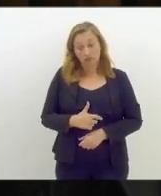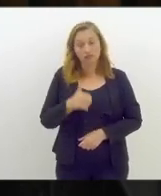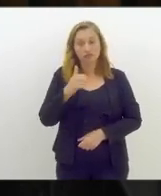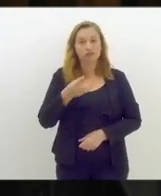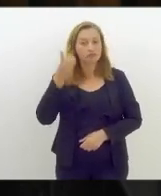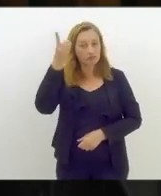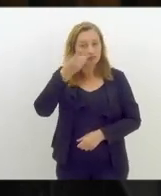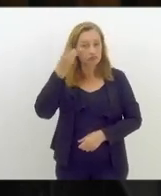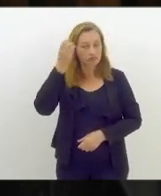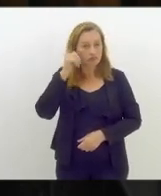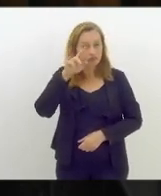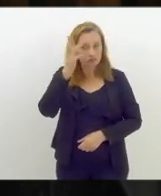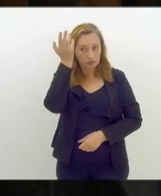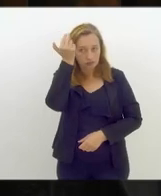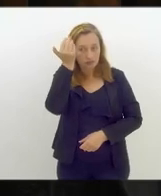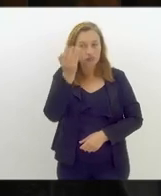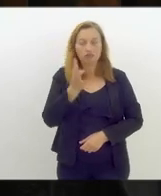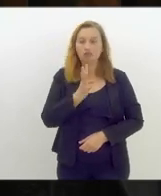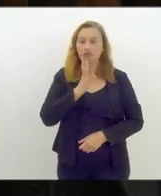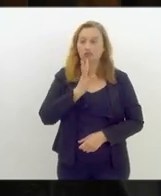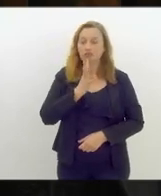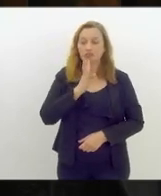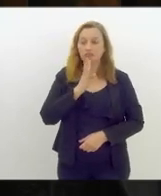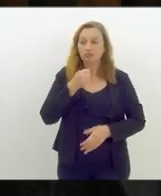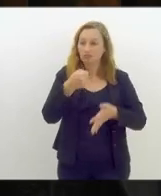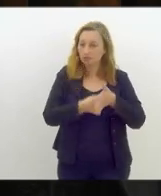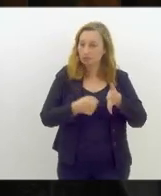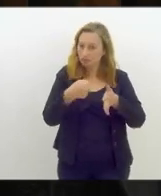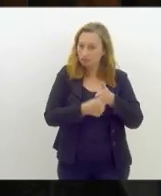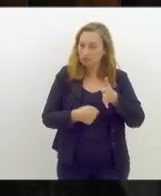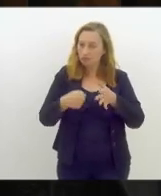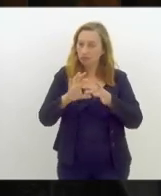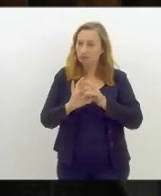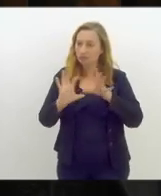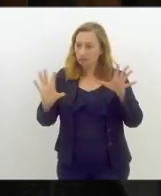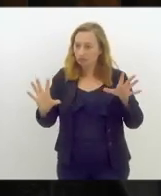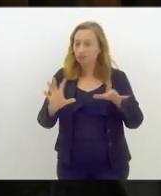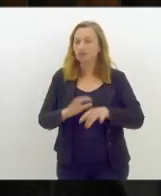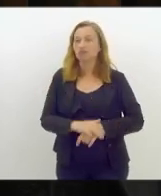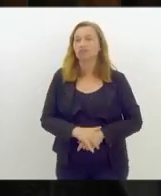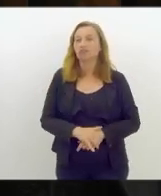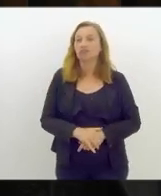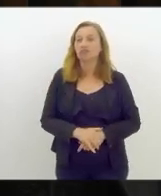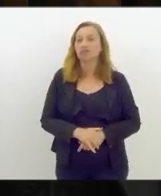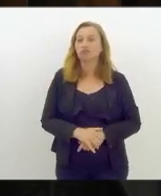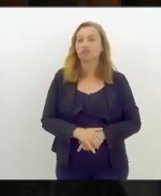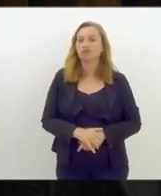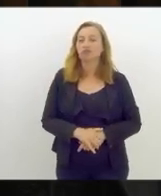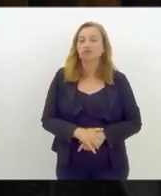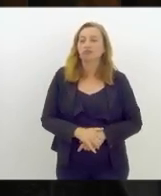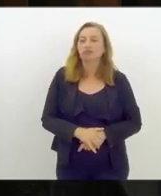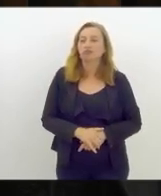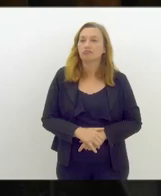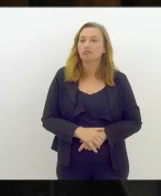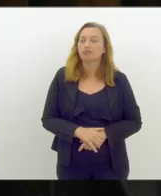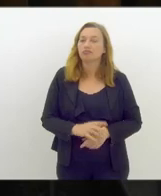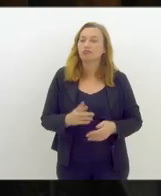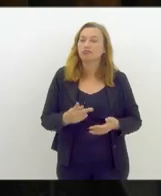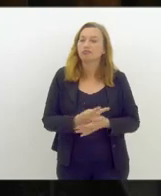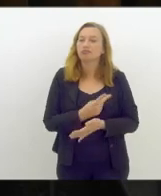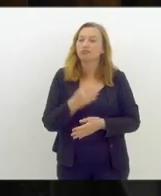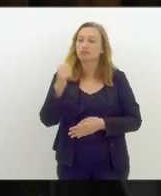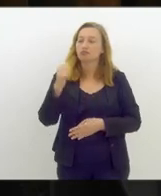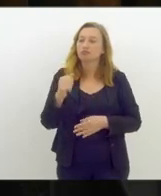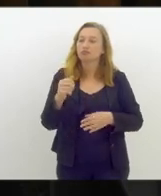deputado Eliomar Coelho, que luta pela democracia desde que houve nesse país